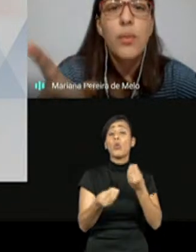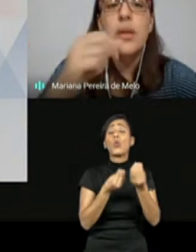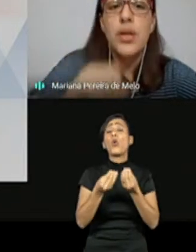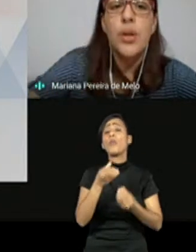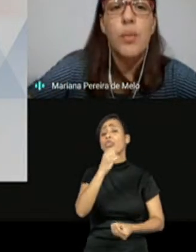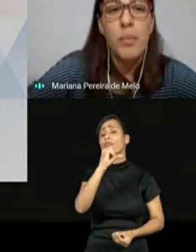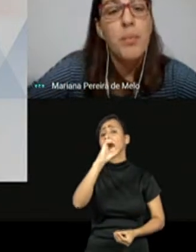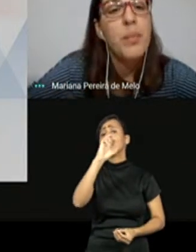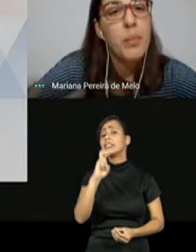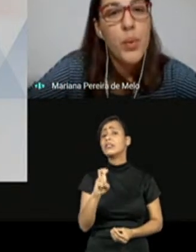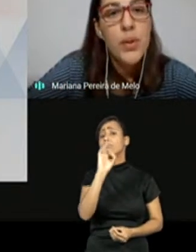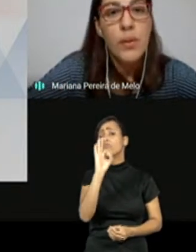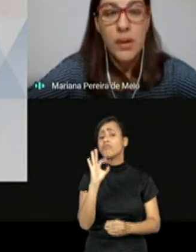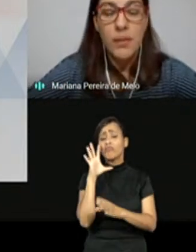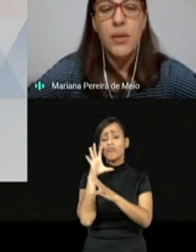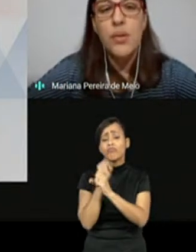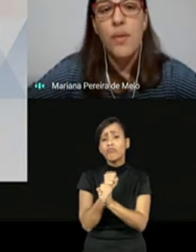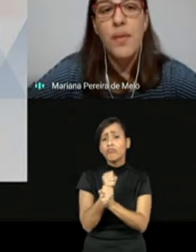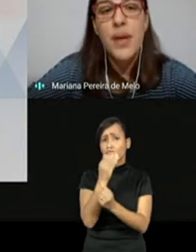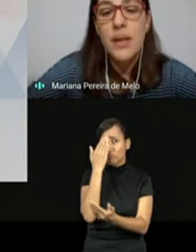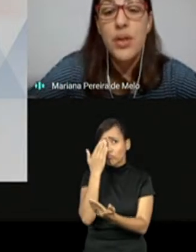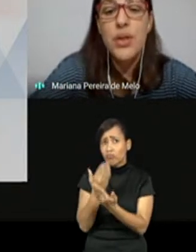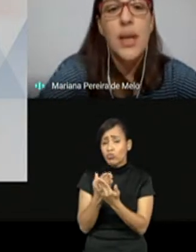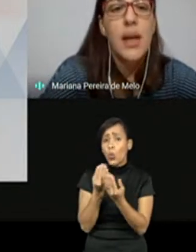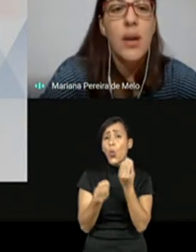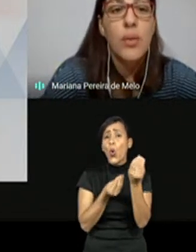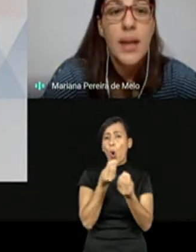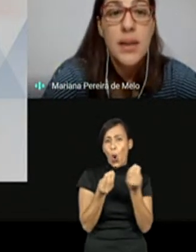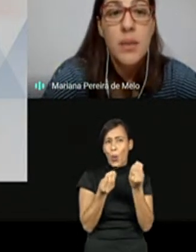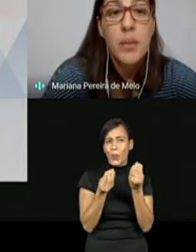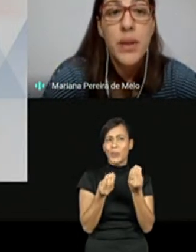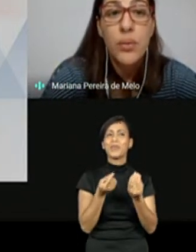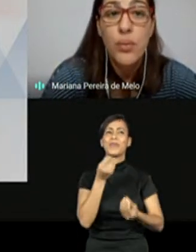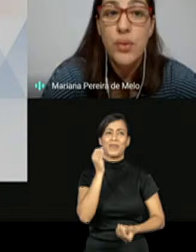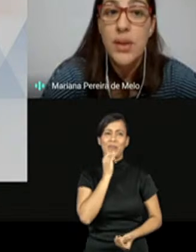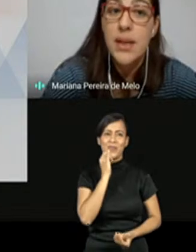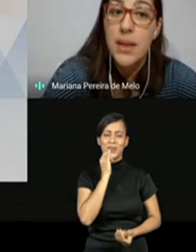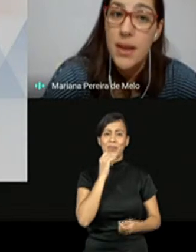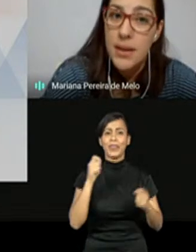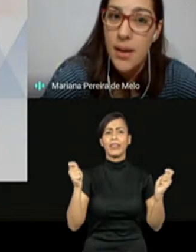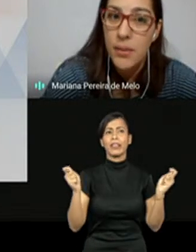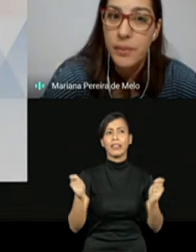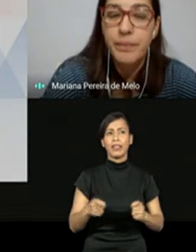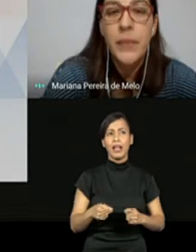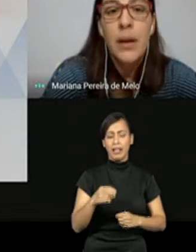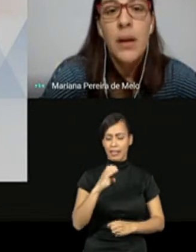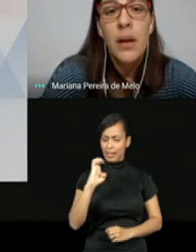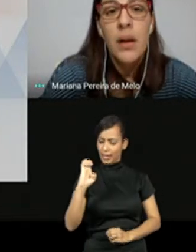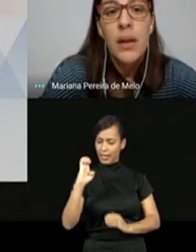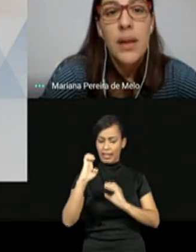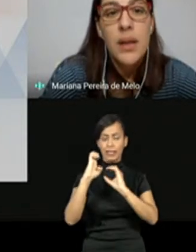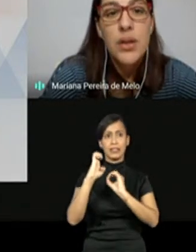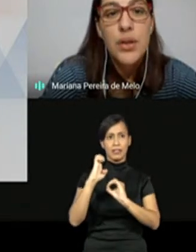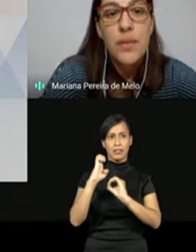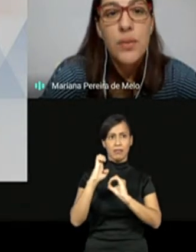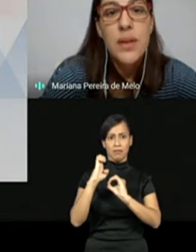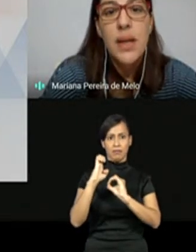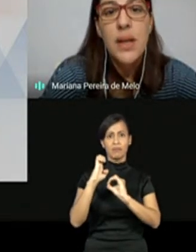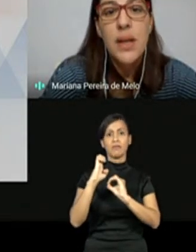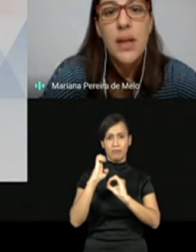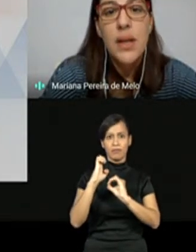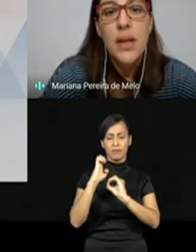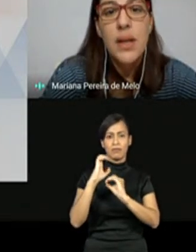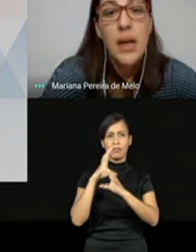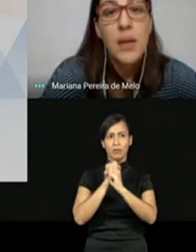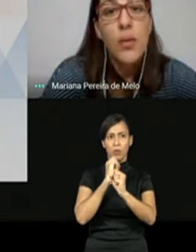primeiro, quando a gente busca um intervalo de confiança, a gente tem que calcular a semi-amplitude, esse E0. O que a gente viu no